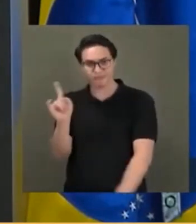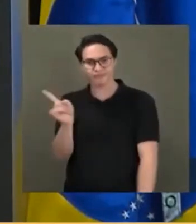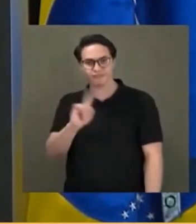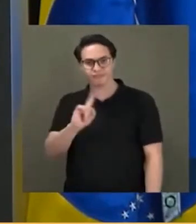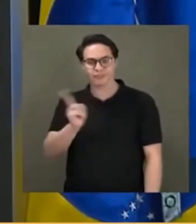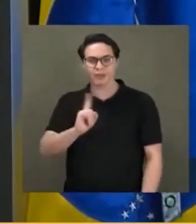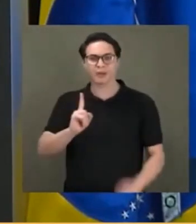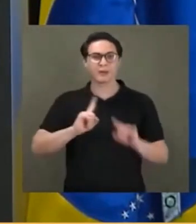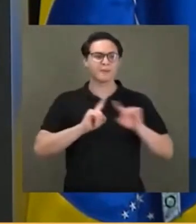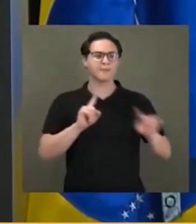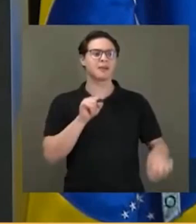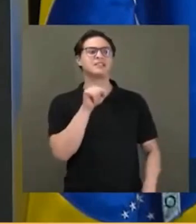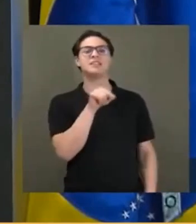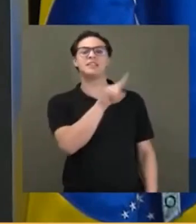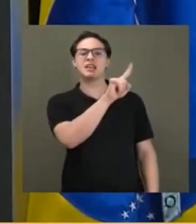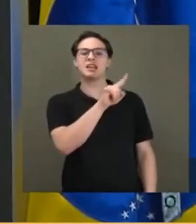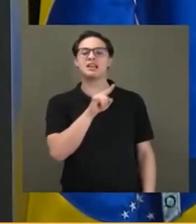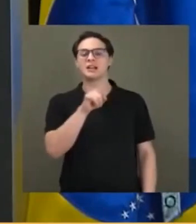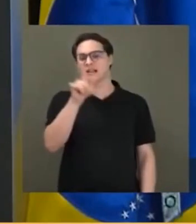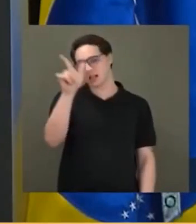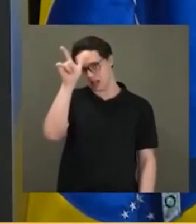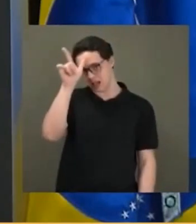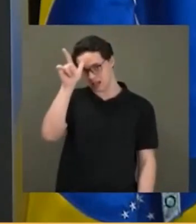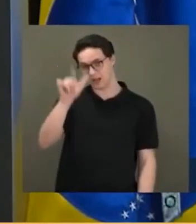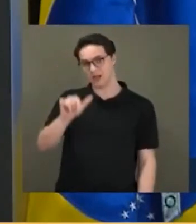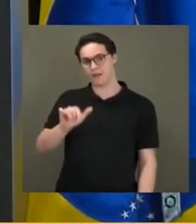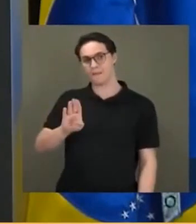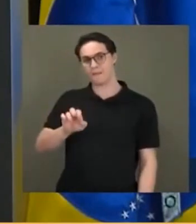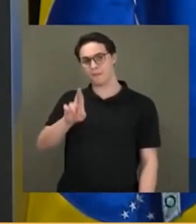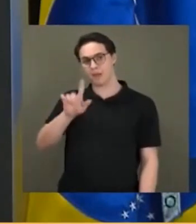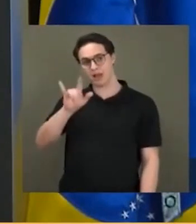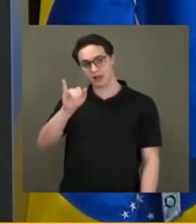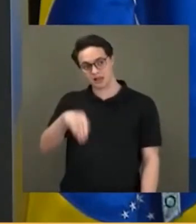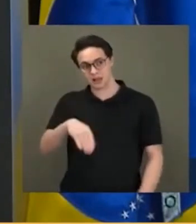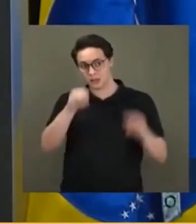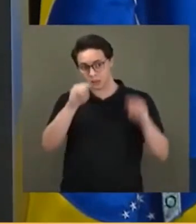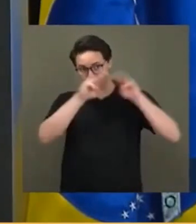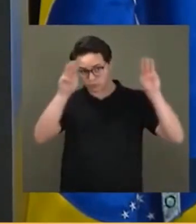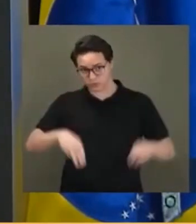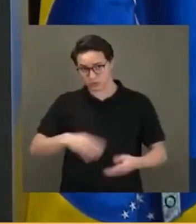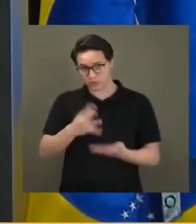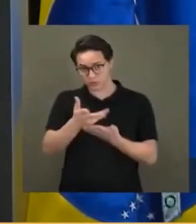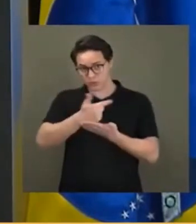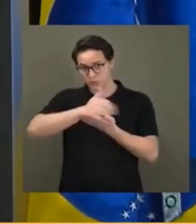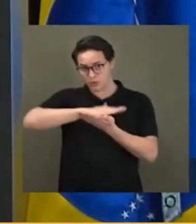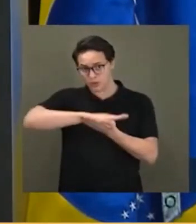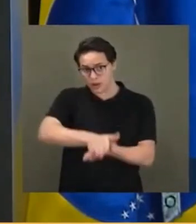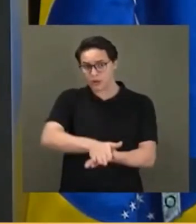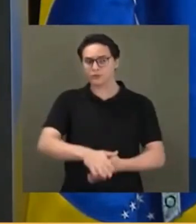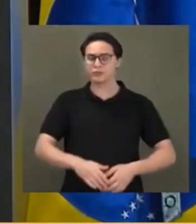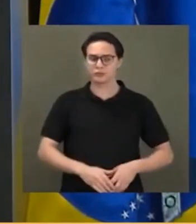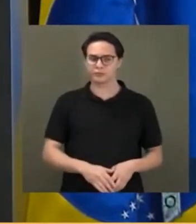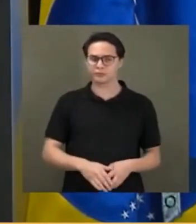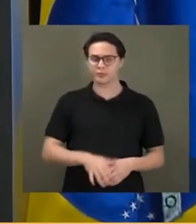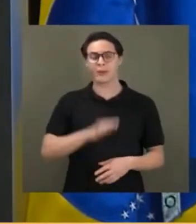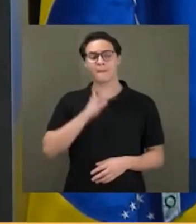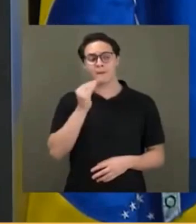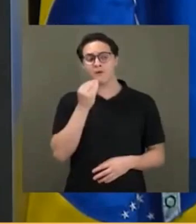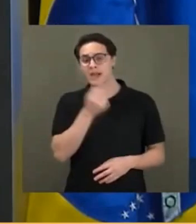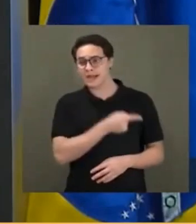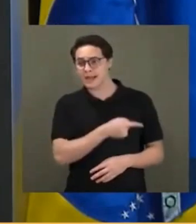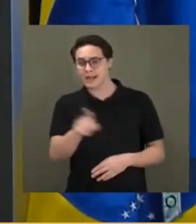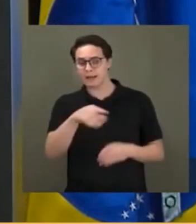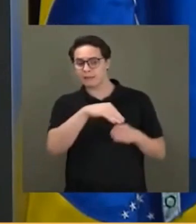holocausto de Berlim na Alemanha aproveitar e levá-lo aos